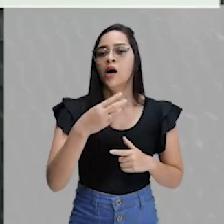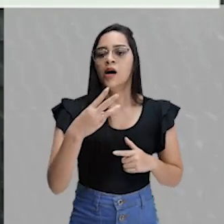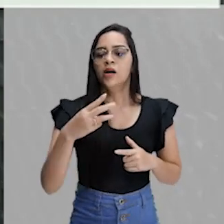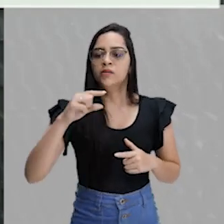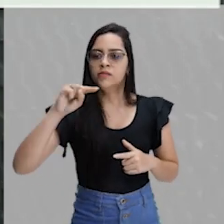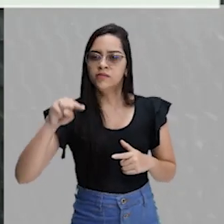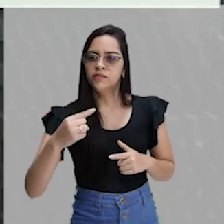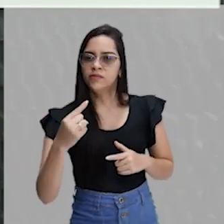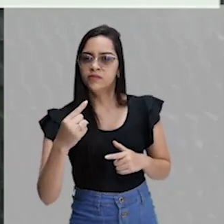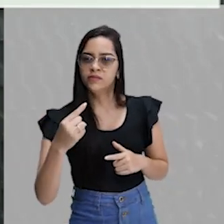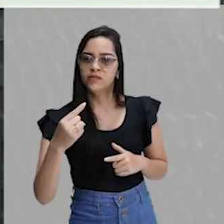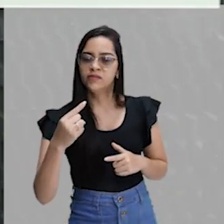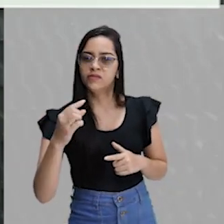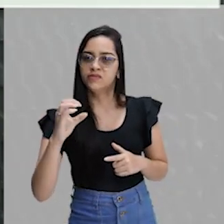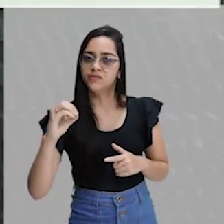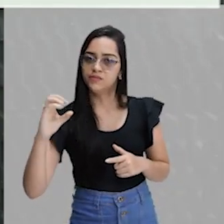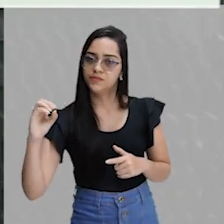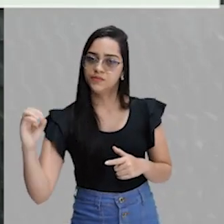23.000